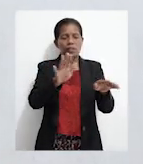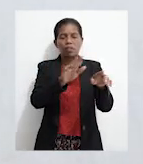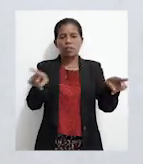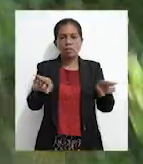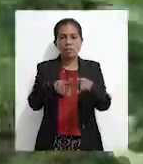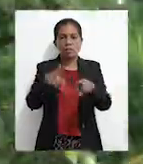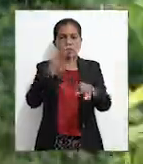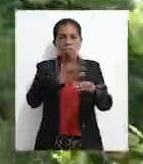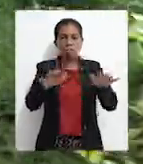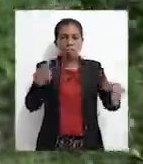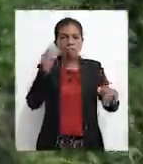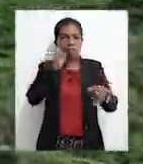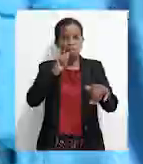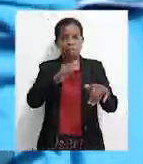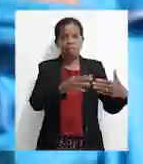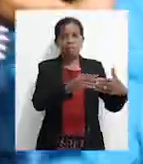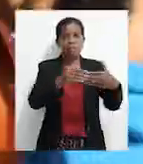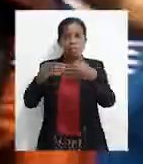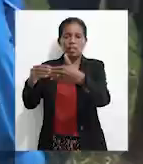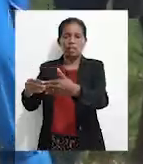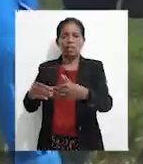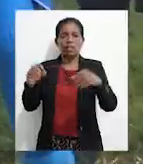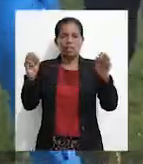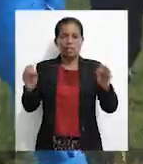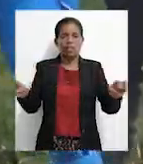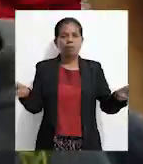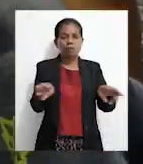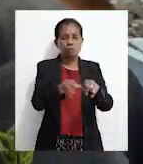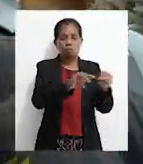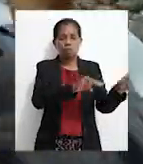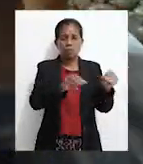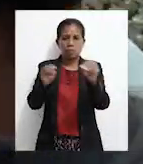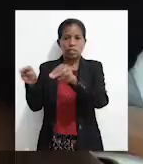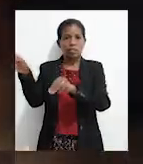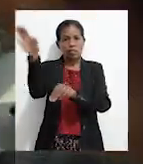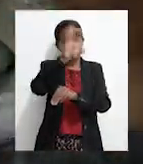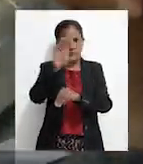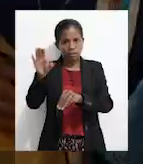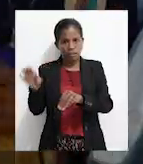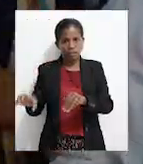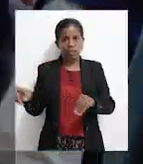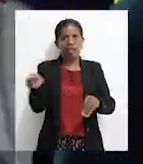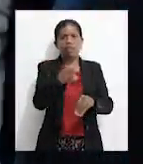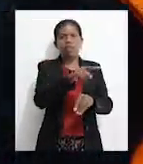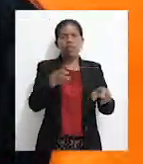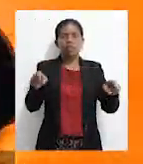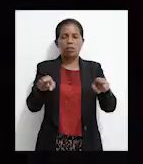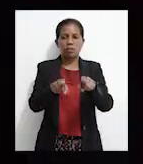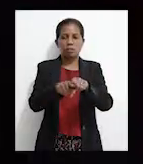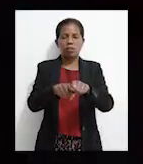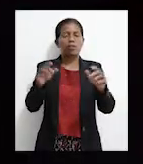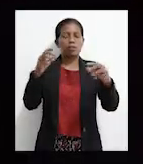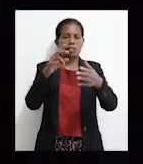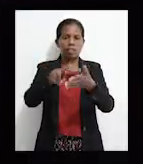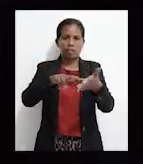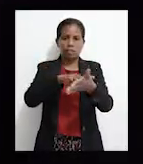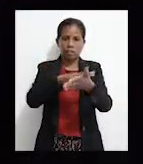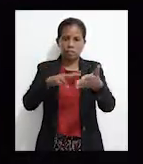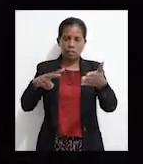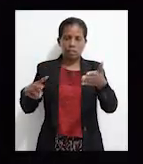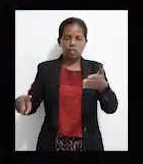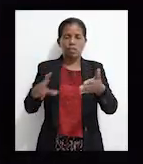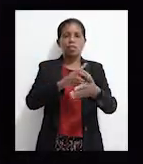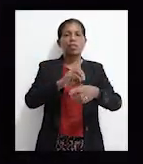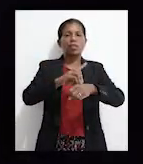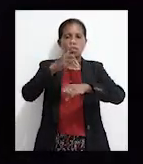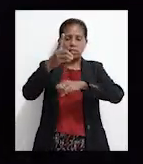líder nebe efetivo no forte liu no a nessa autor mudança niang ba ia mudança climática, adaptação, mitigação no responde ba risco de desastre